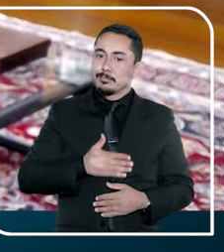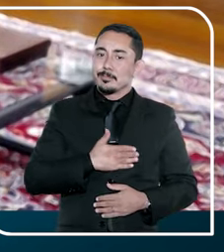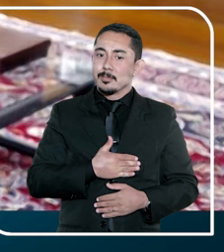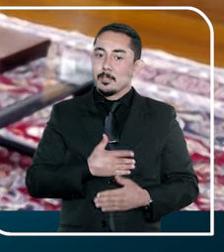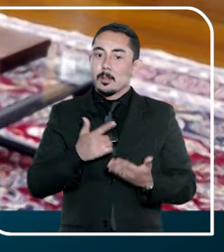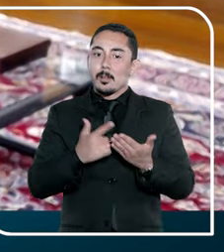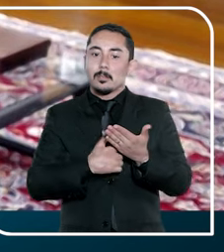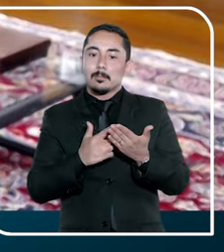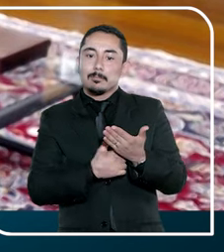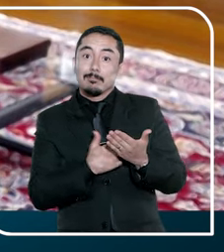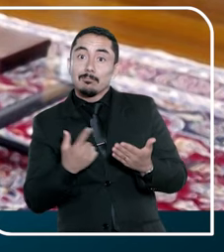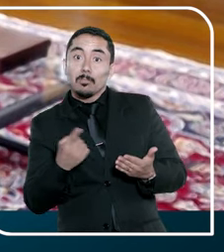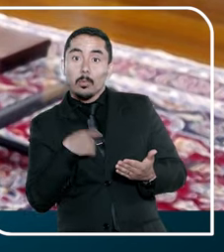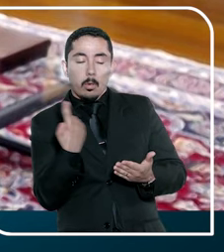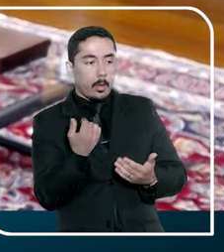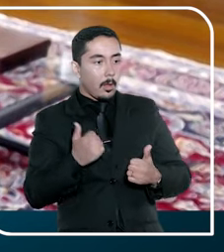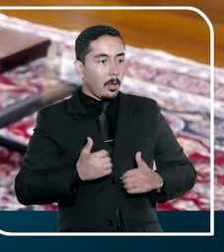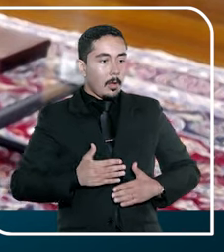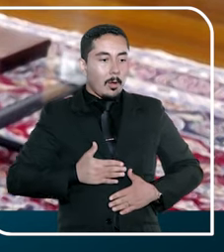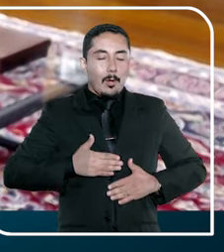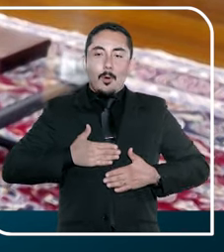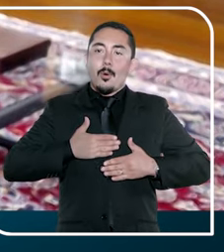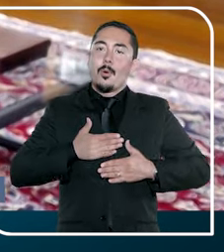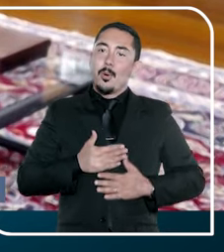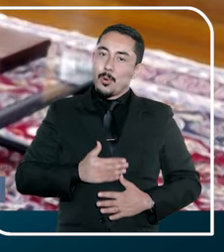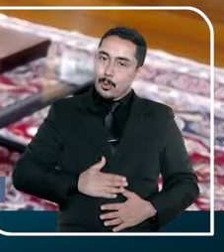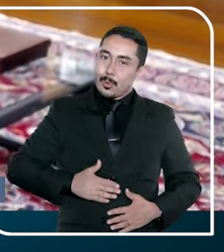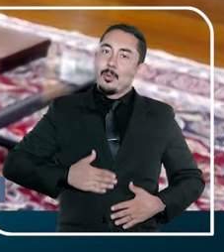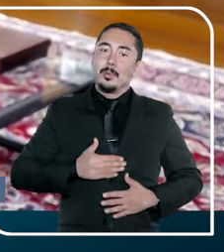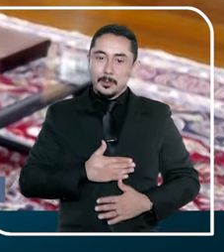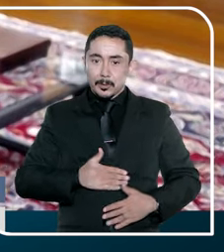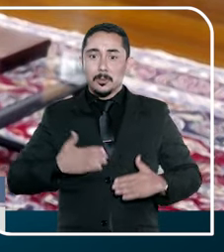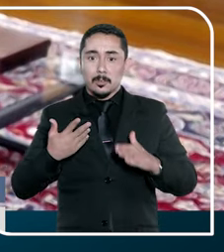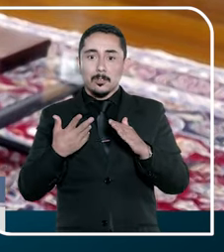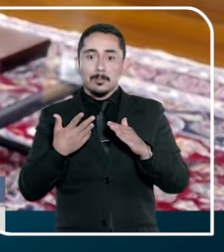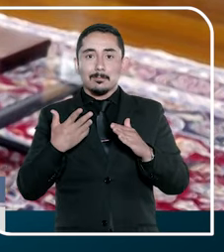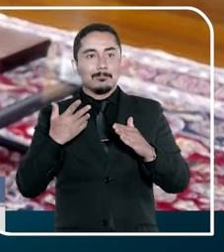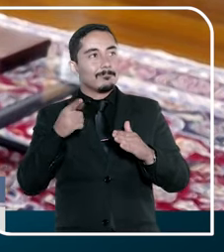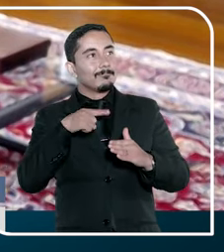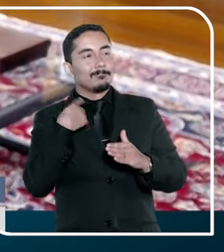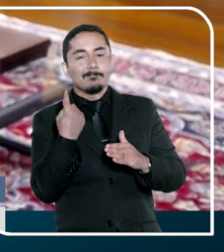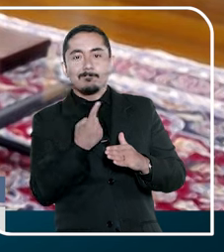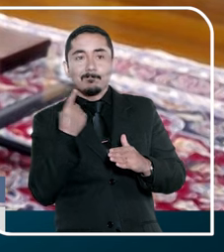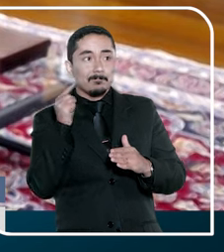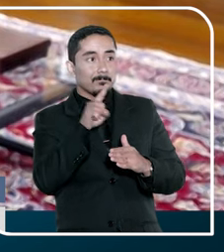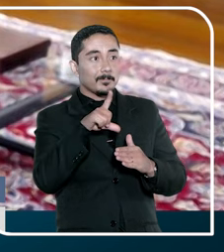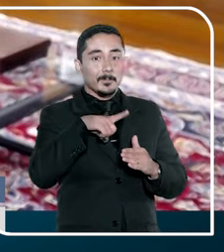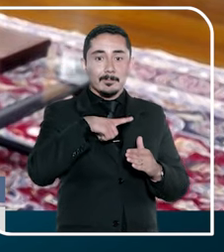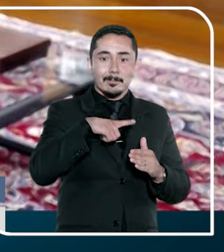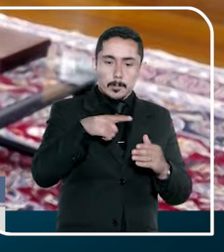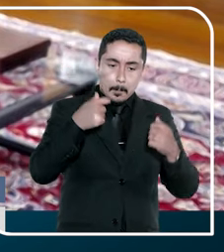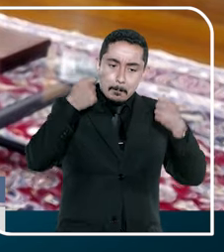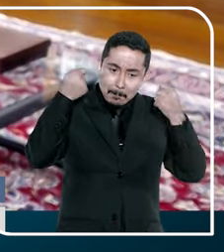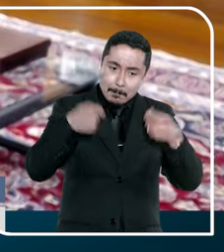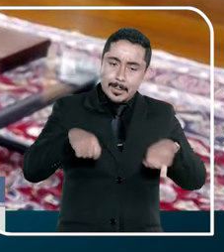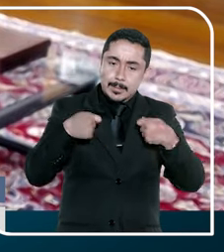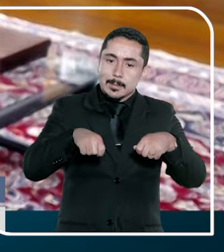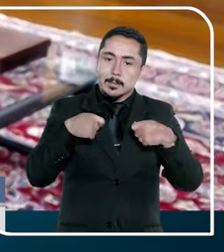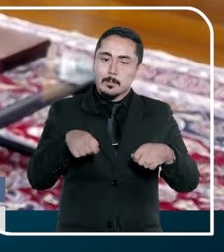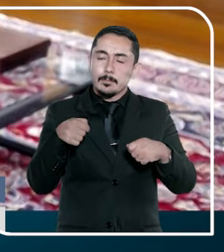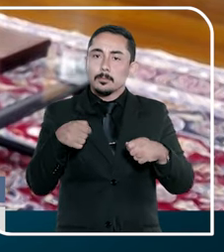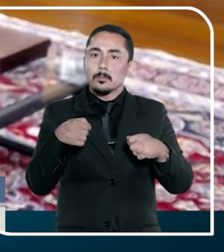muita satisfação da prazer mesmo com se tínhamos a necessidade de oferecer à